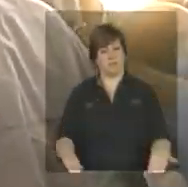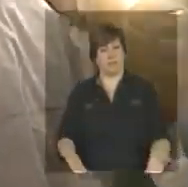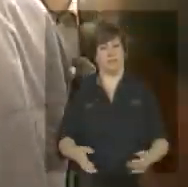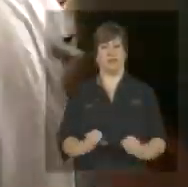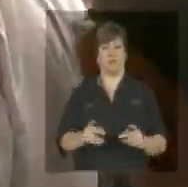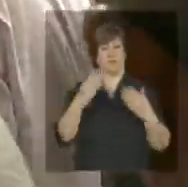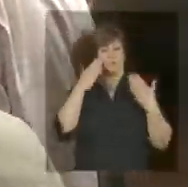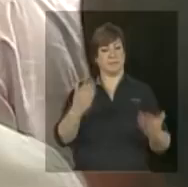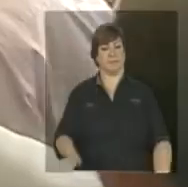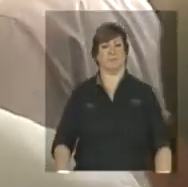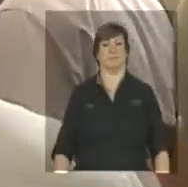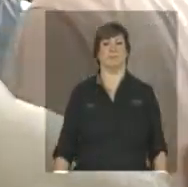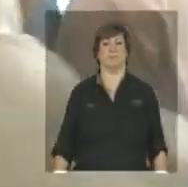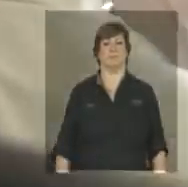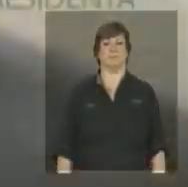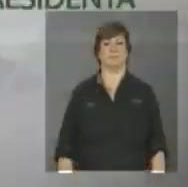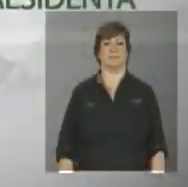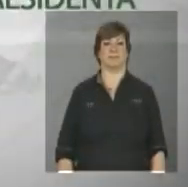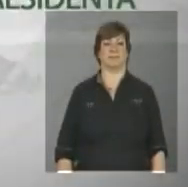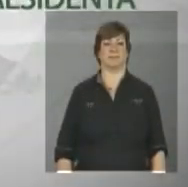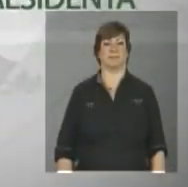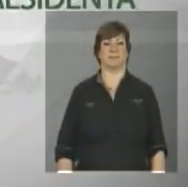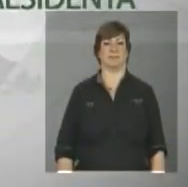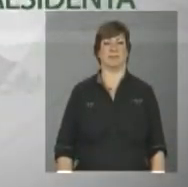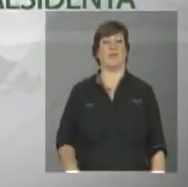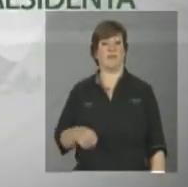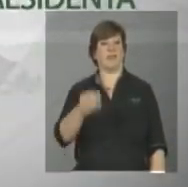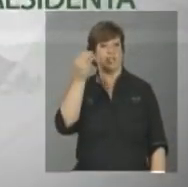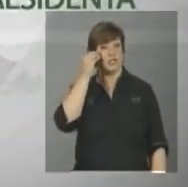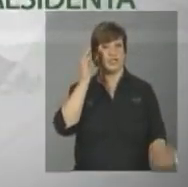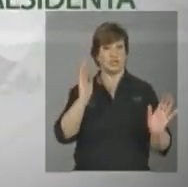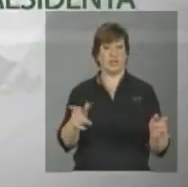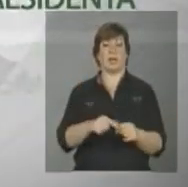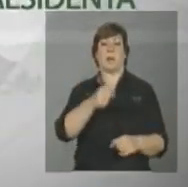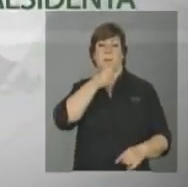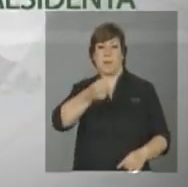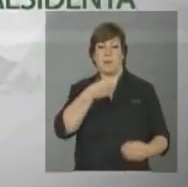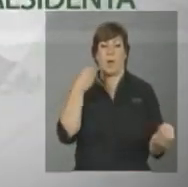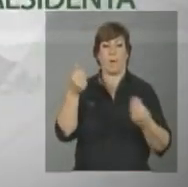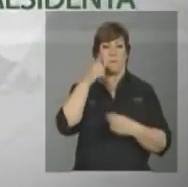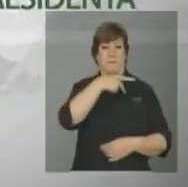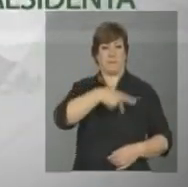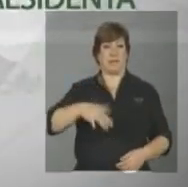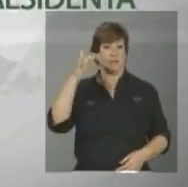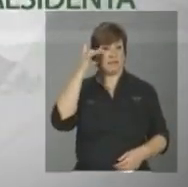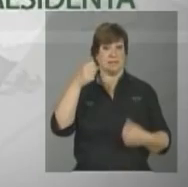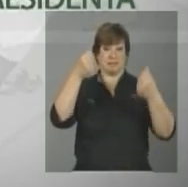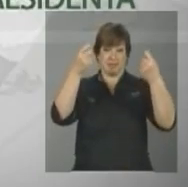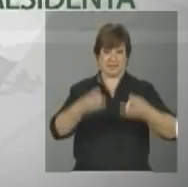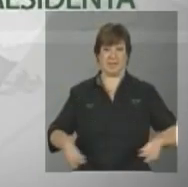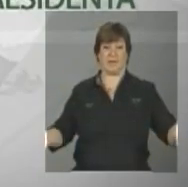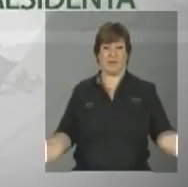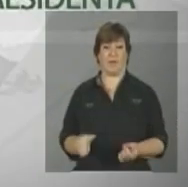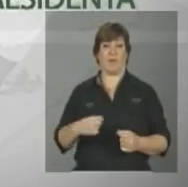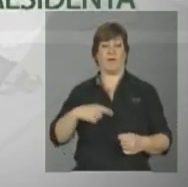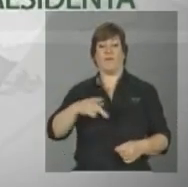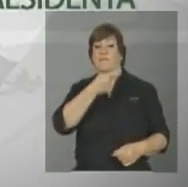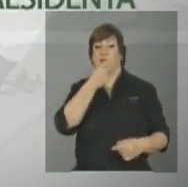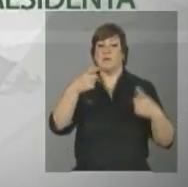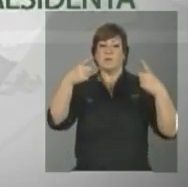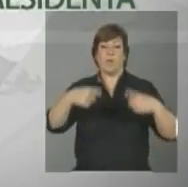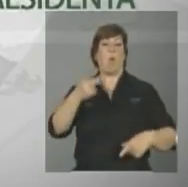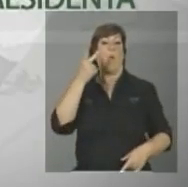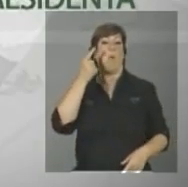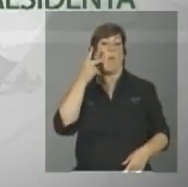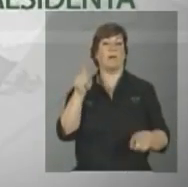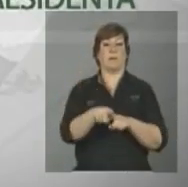Ok, obrigado. Obrigada. Você assistiu às coletivas que a presidenta Dilma Rousseff concedeu durante visita a